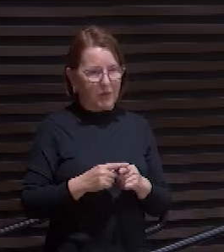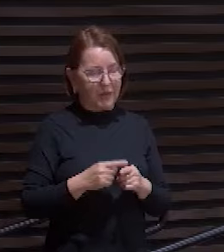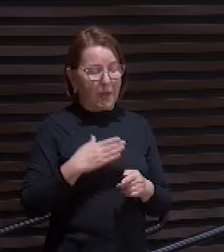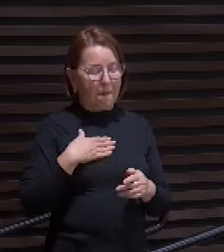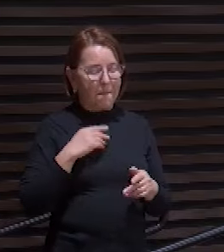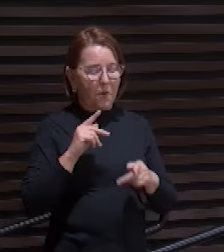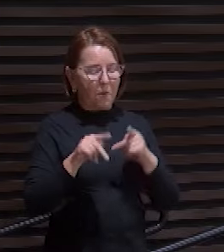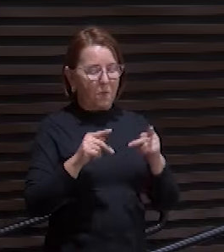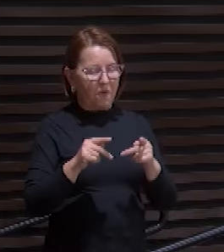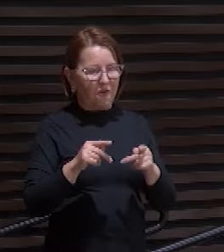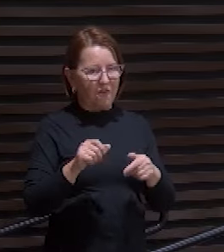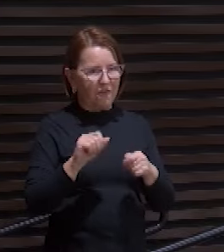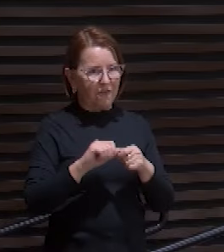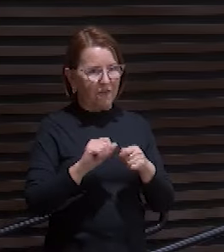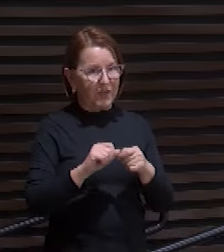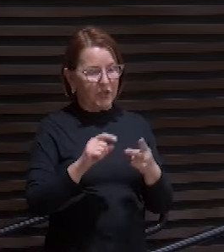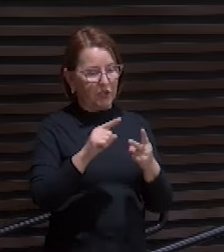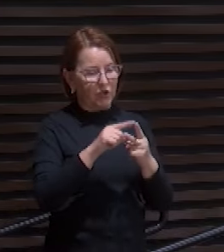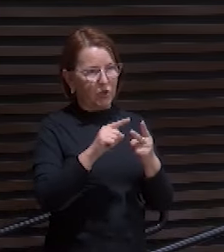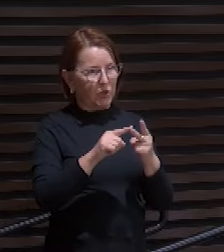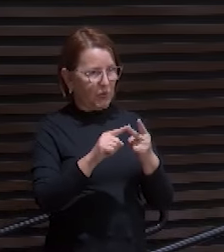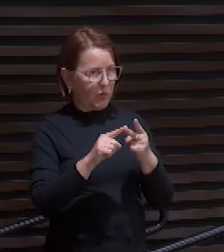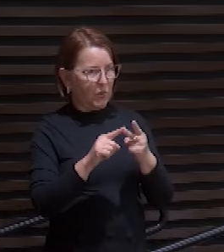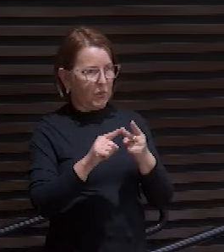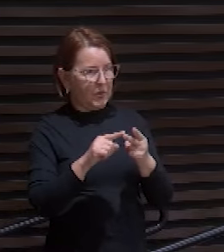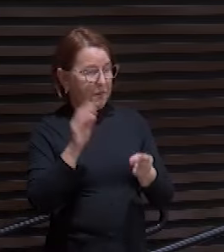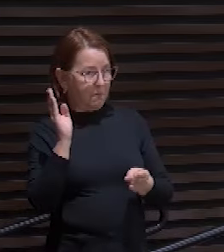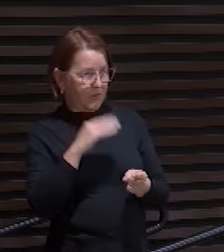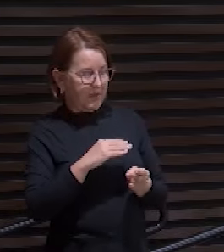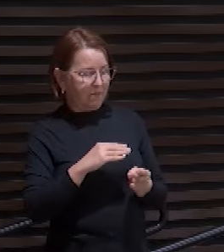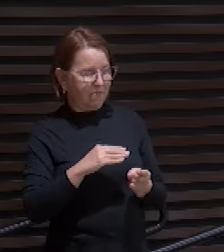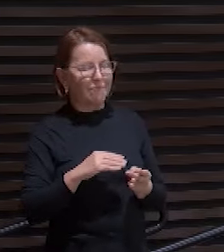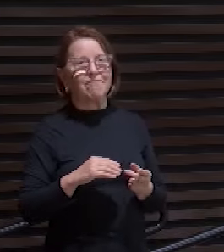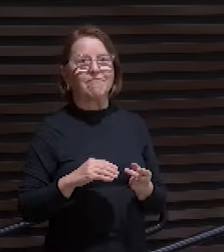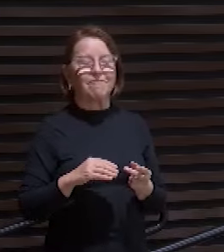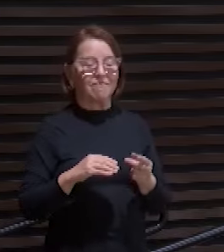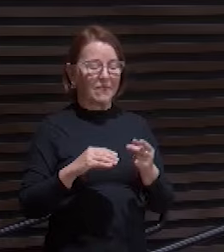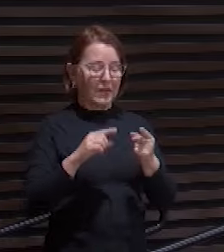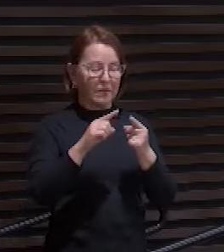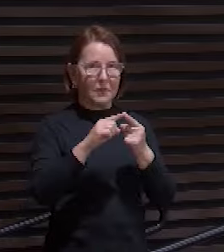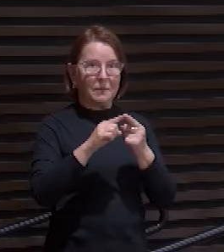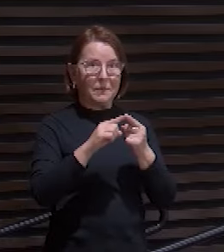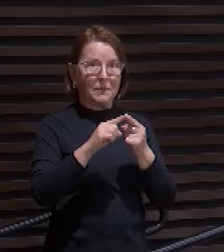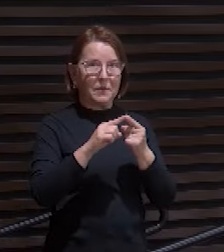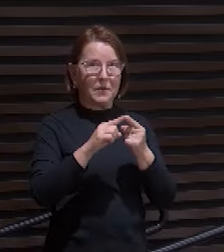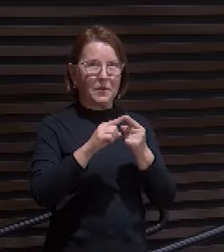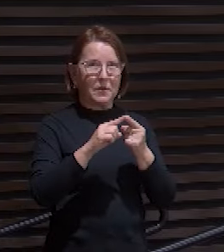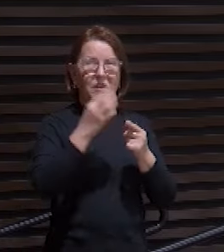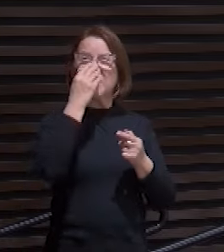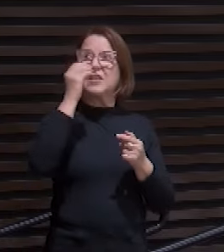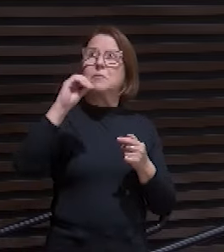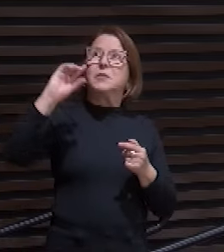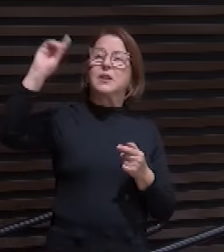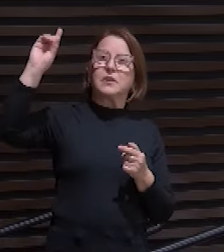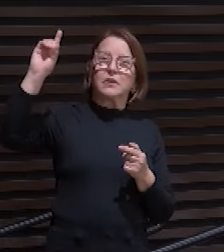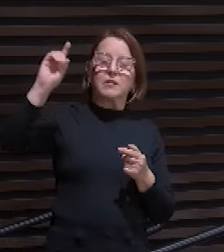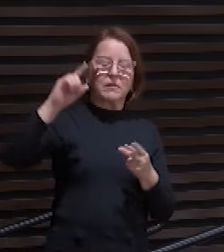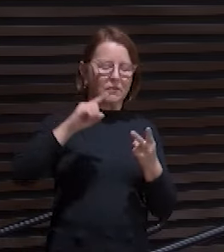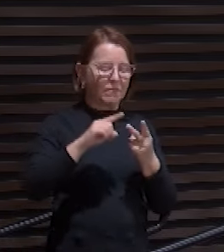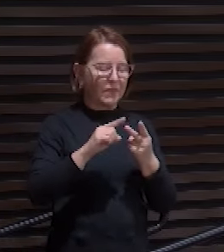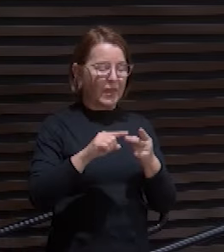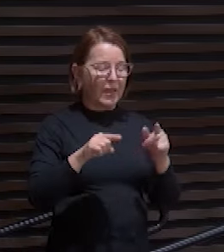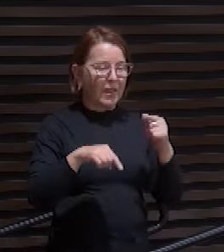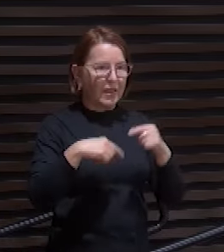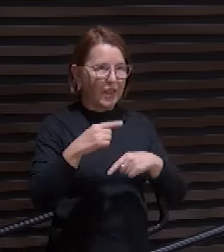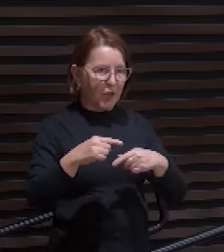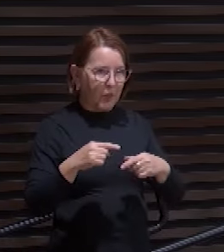me deixaram o manancial de águas vivas, e depois foram cavar cisternas rotas, cisternas podres, que